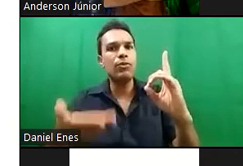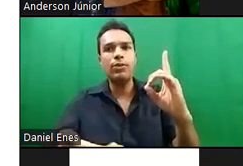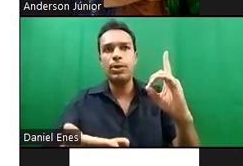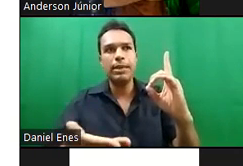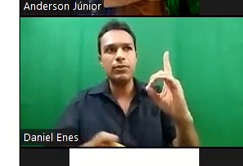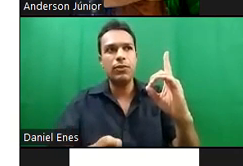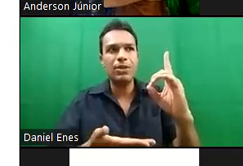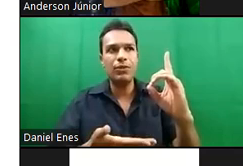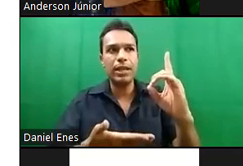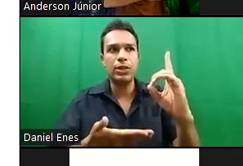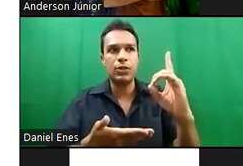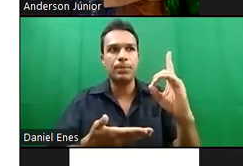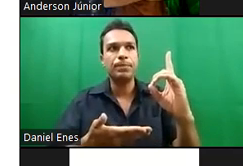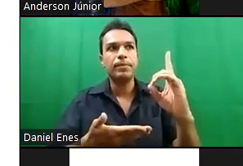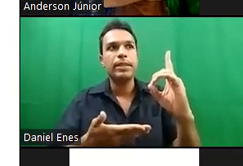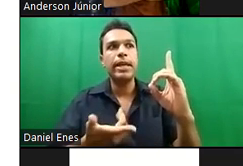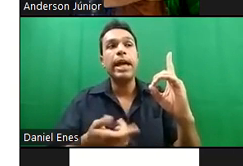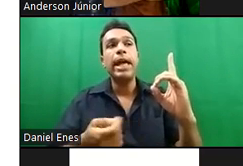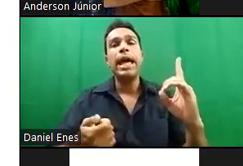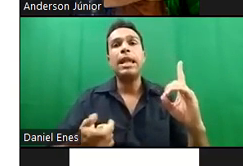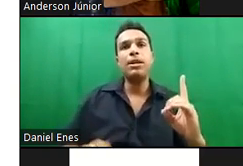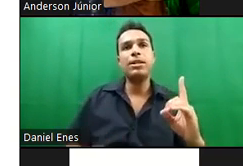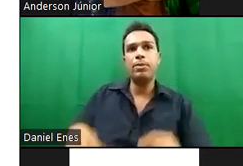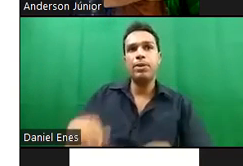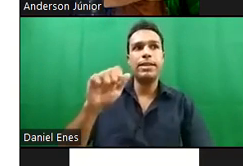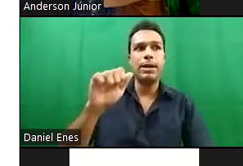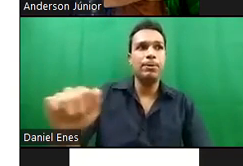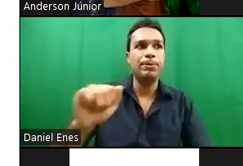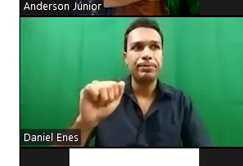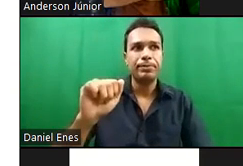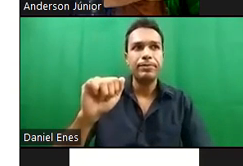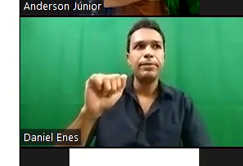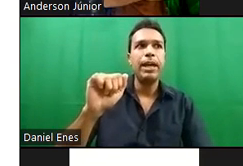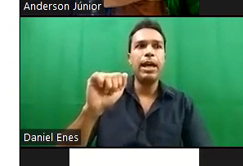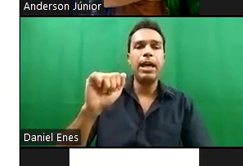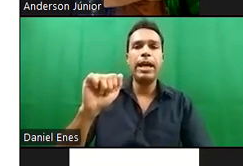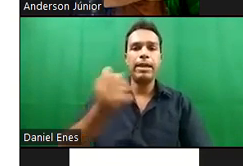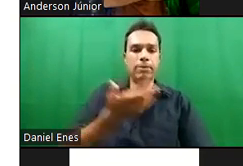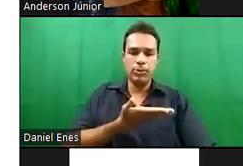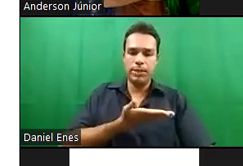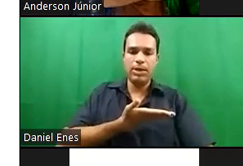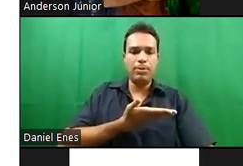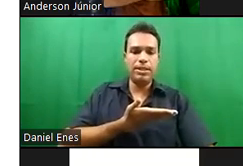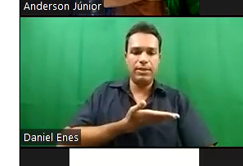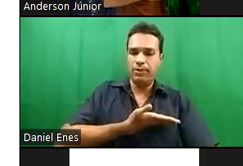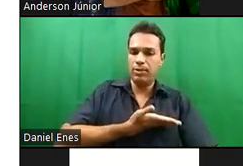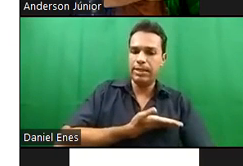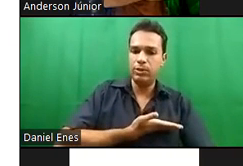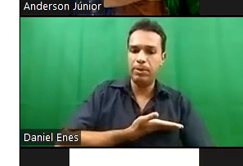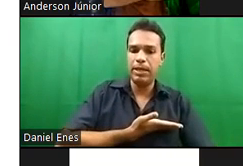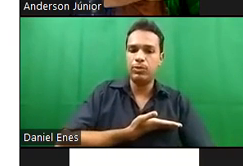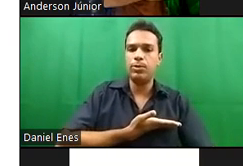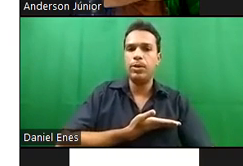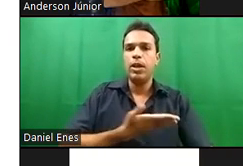está configurada de forma diferente, né? Ela posso, por exemplo, o sinal ele pode ser feito aqui